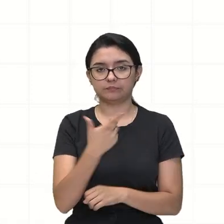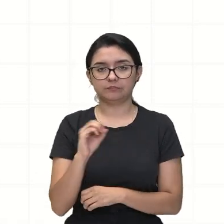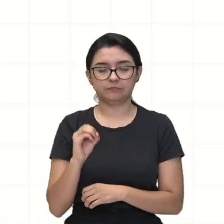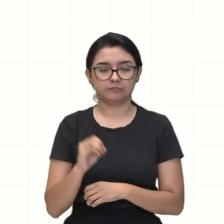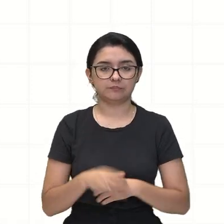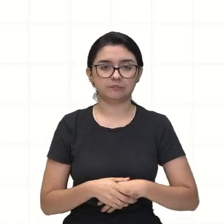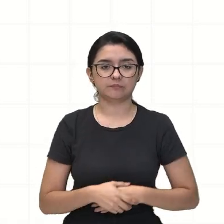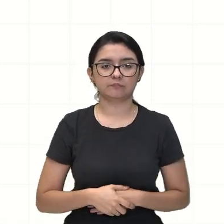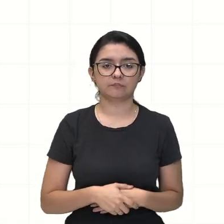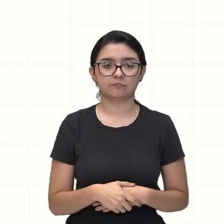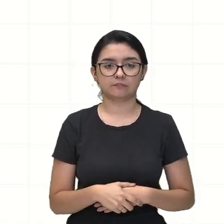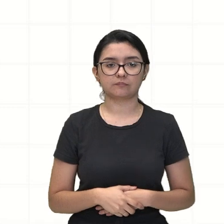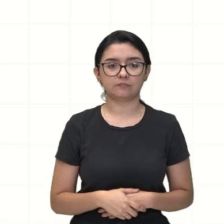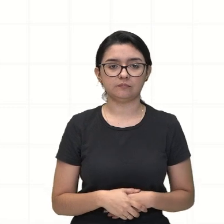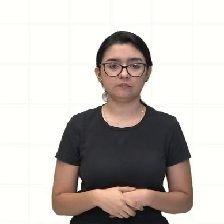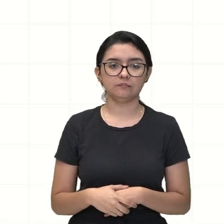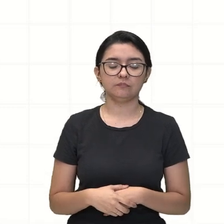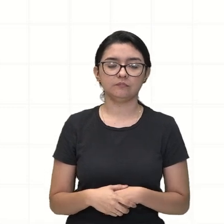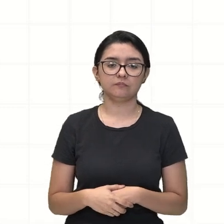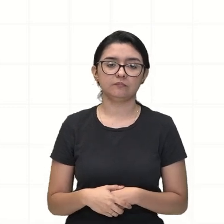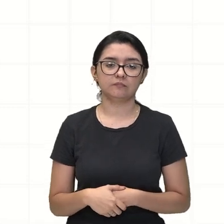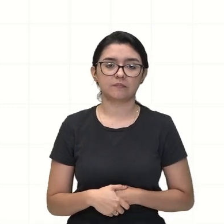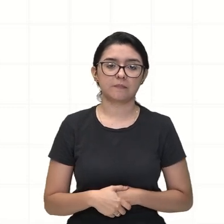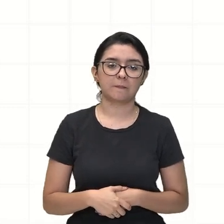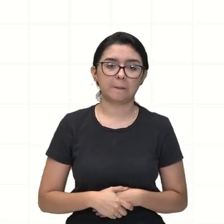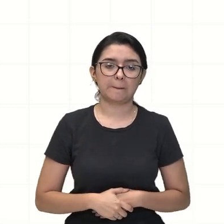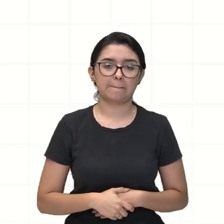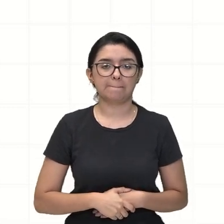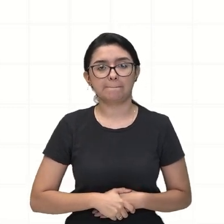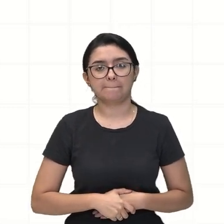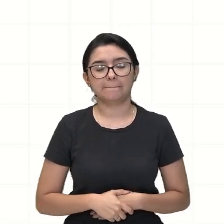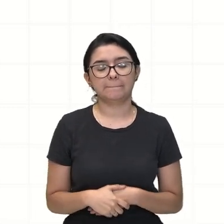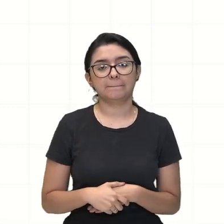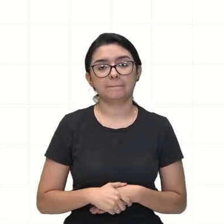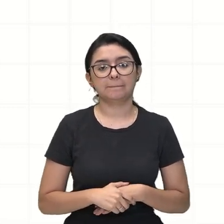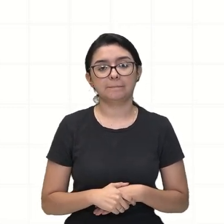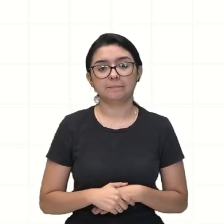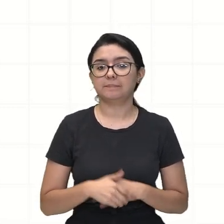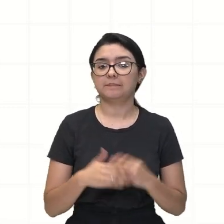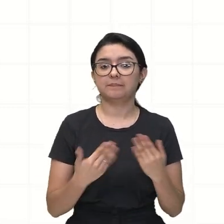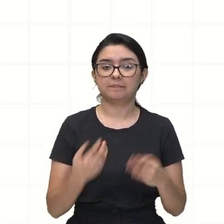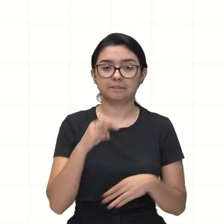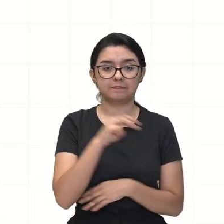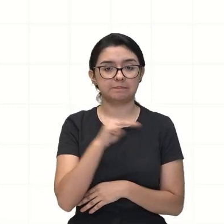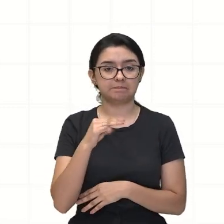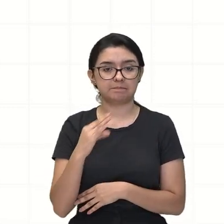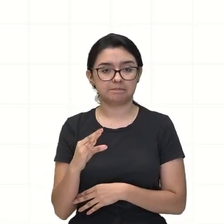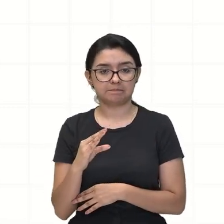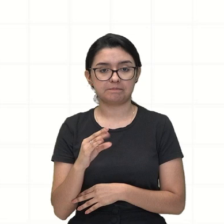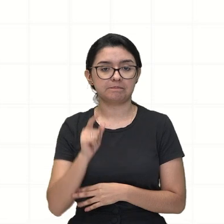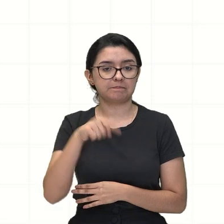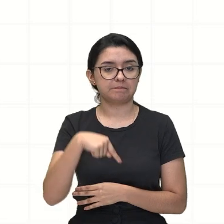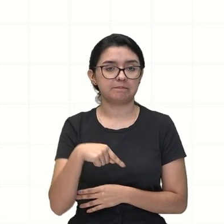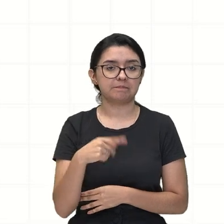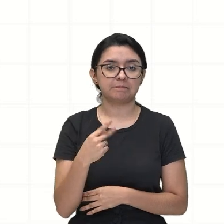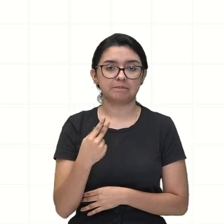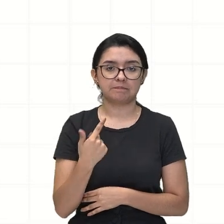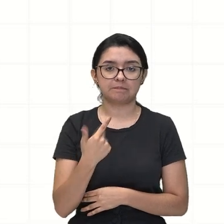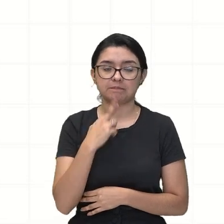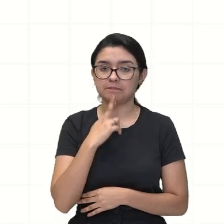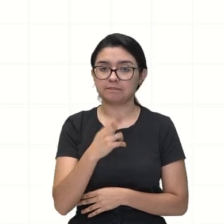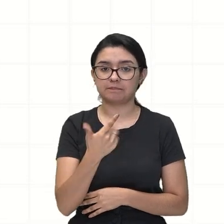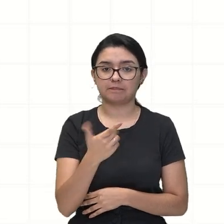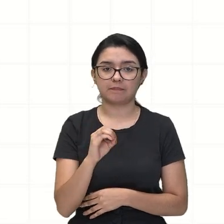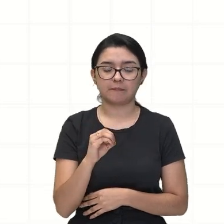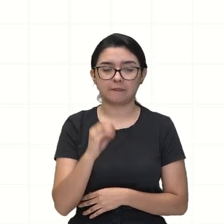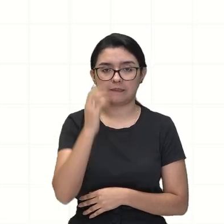decomposição simultânea, né? O MMC entre 4 e 5, né, pela decomposição simultânea que nós vimos, foi igual a quanto?